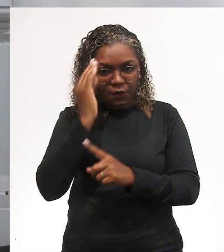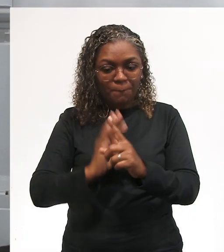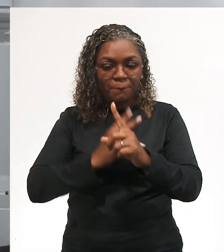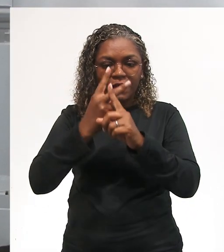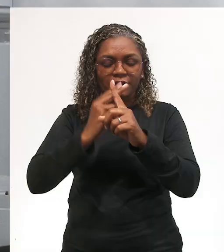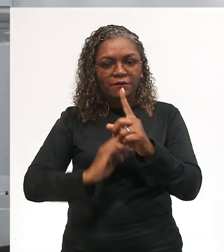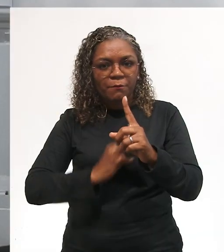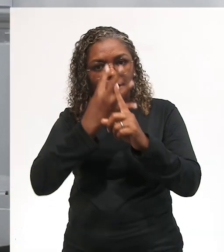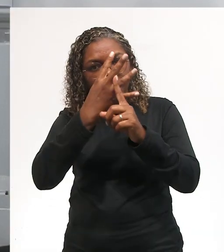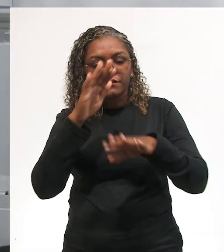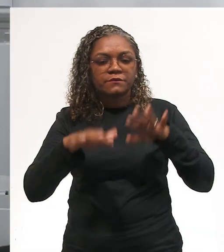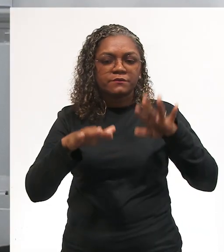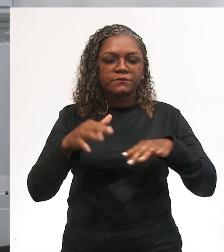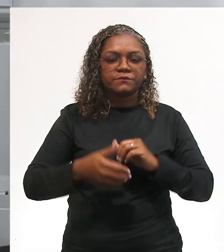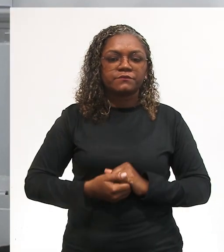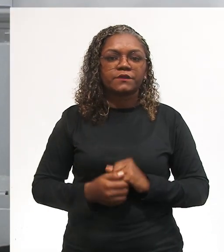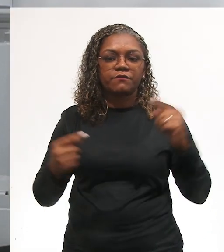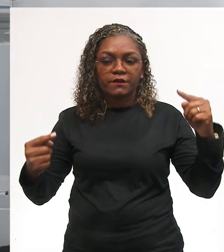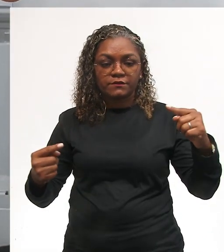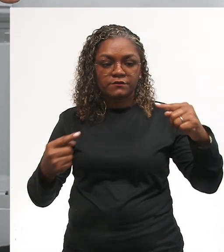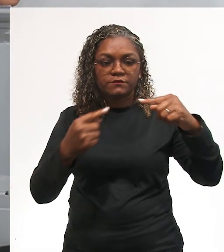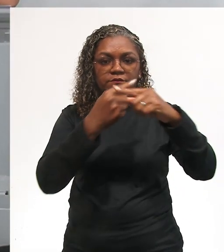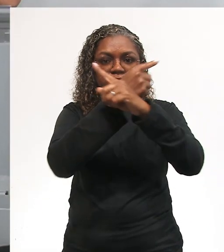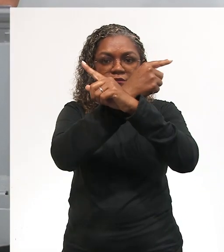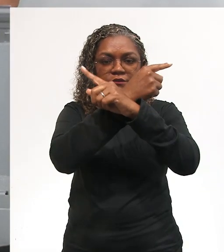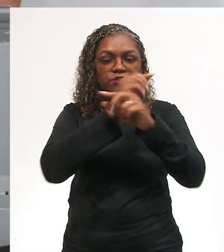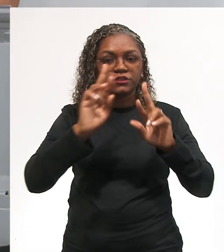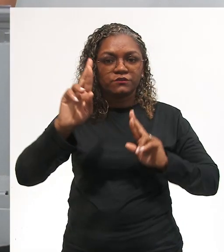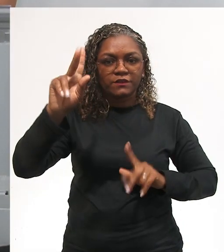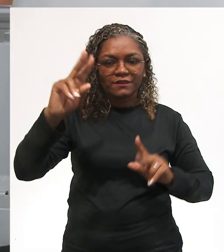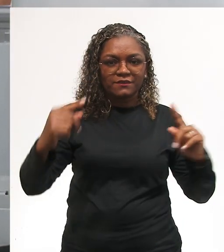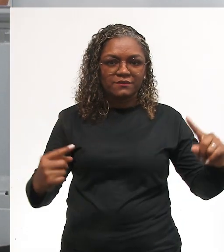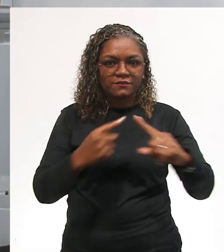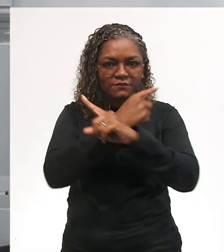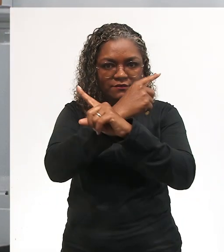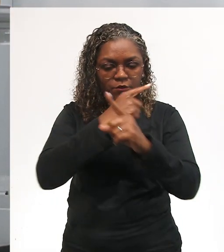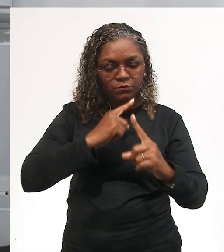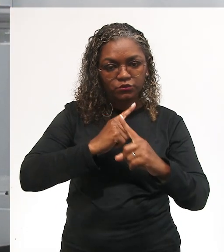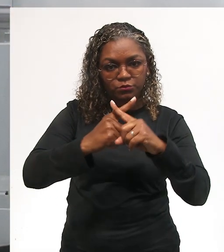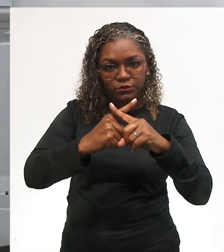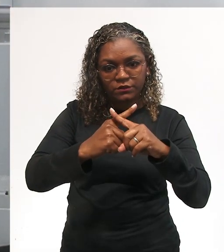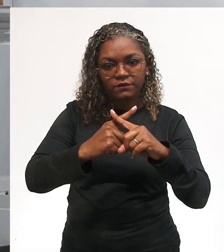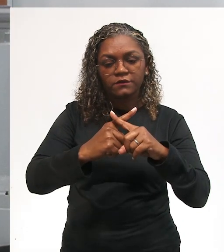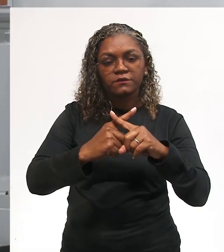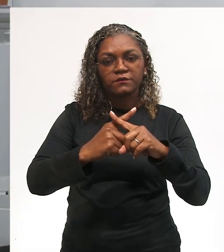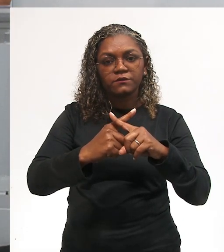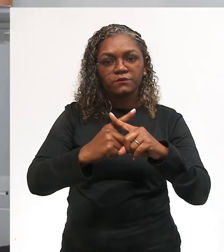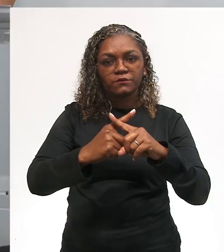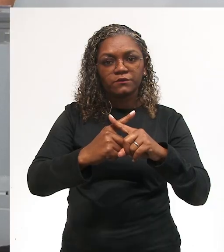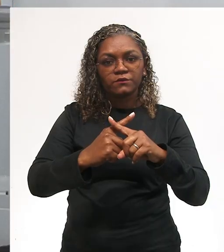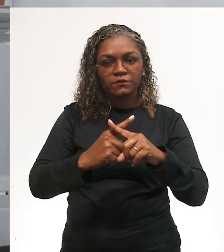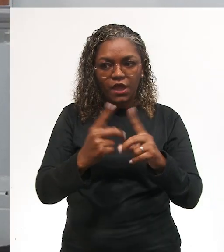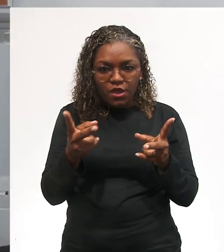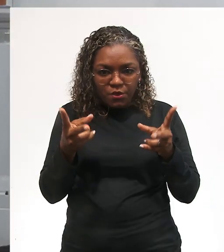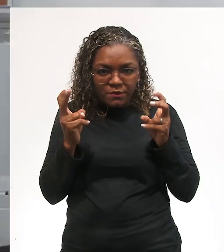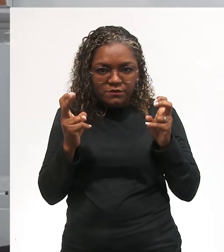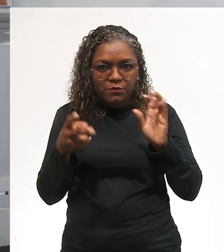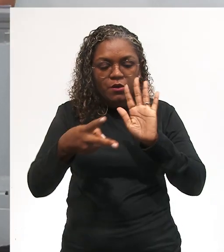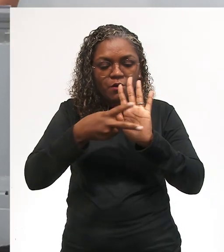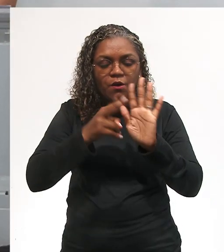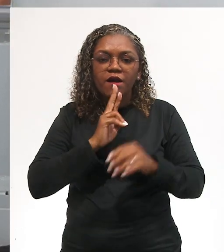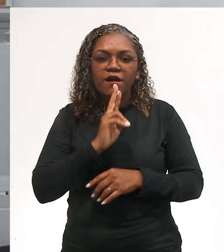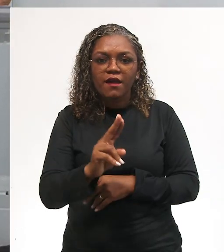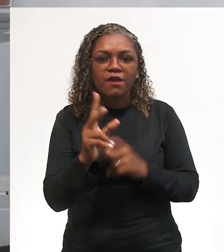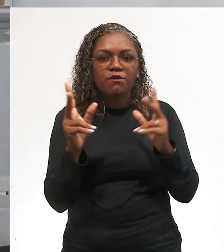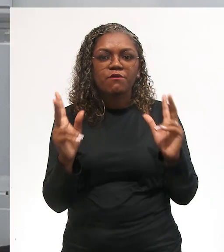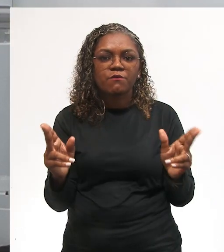pegamos o numerador da primeira razão multiplicando pelo denominador da segunda razão, verificamos que era igual a multiplicação